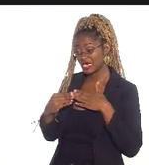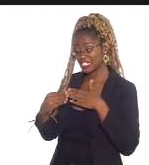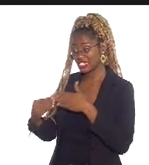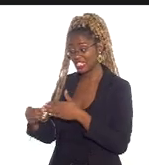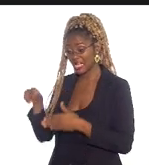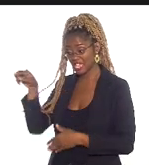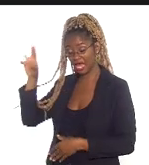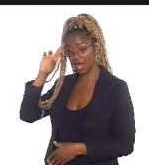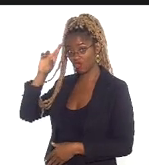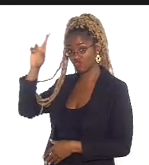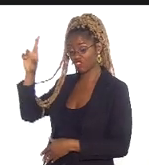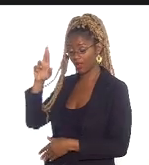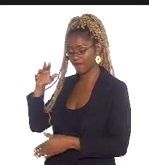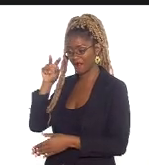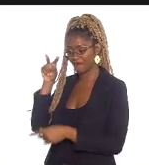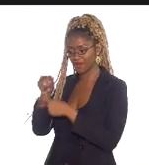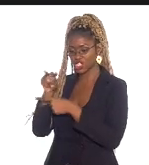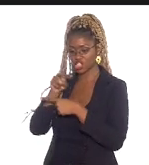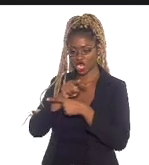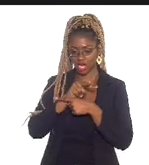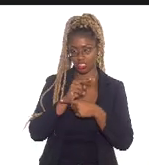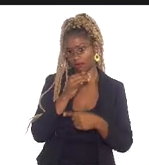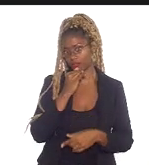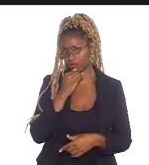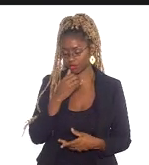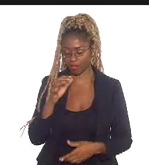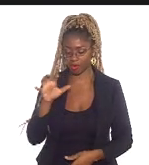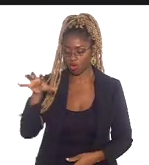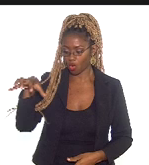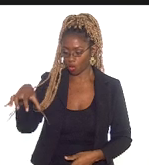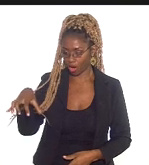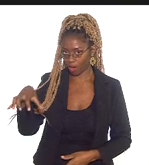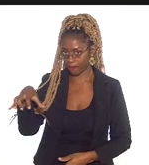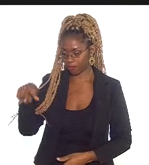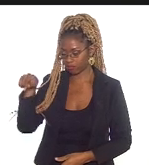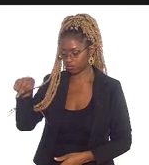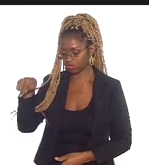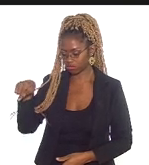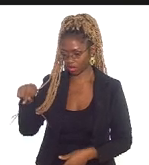fiscalizar se um campo que gera